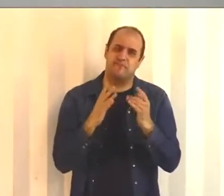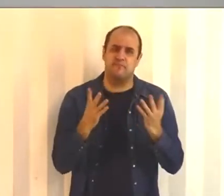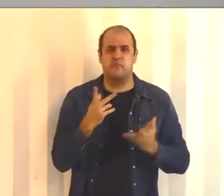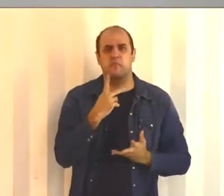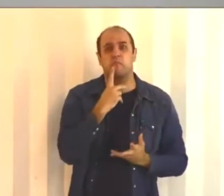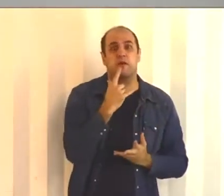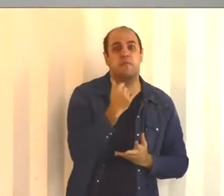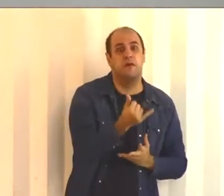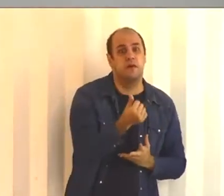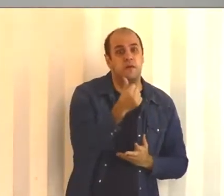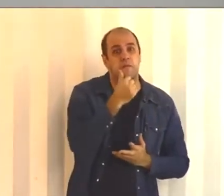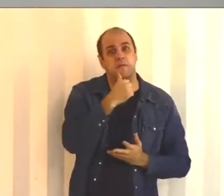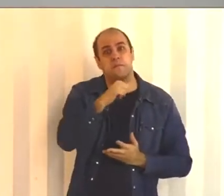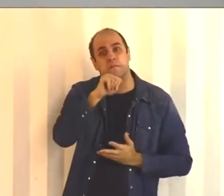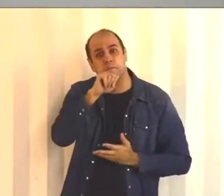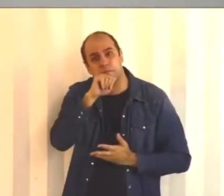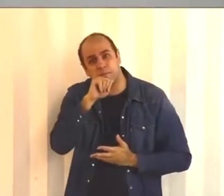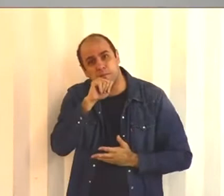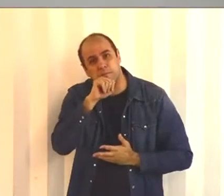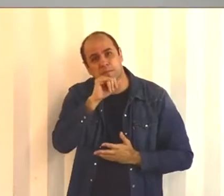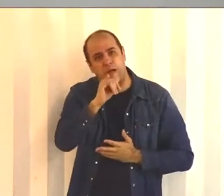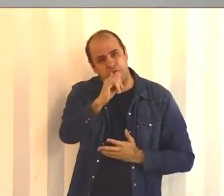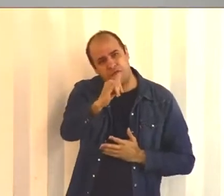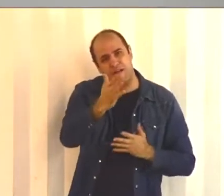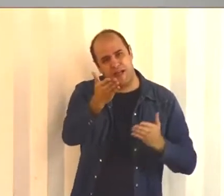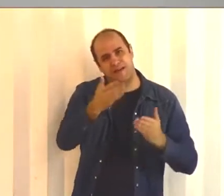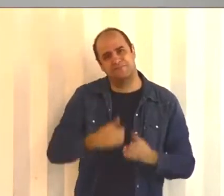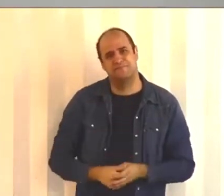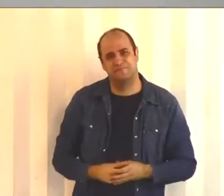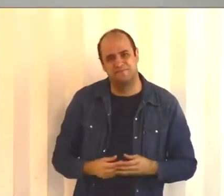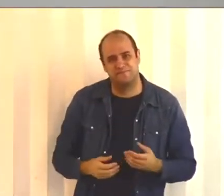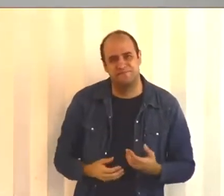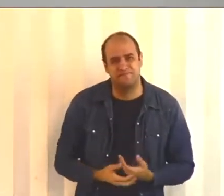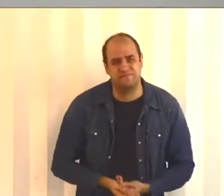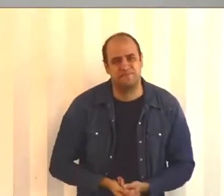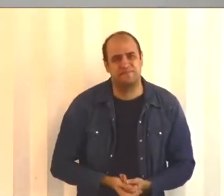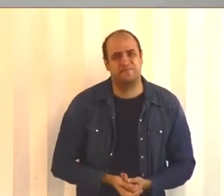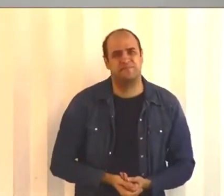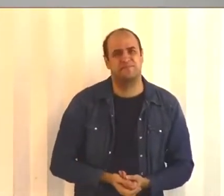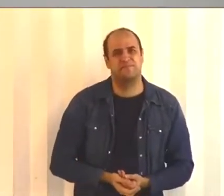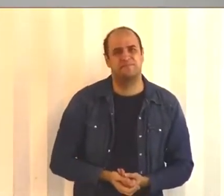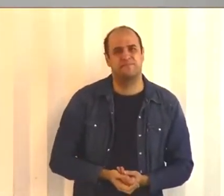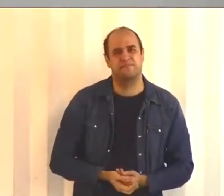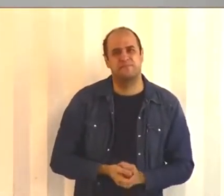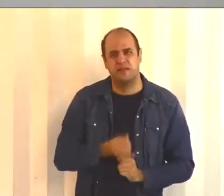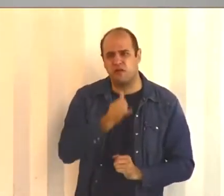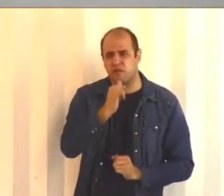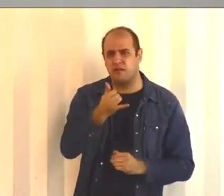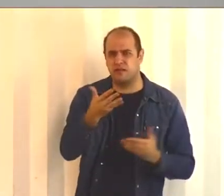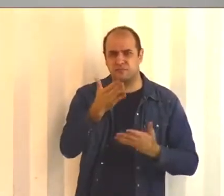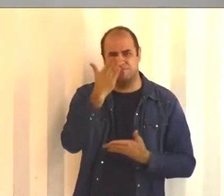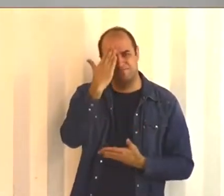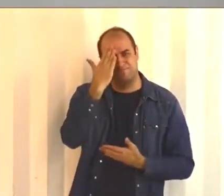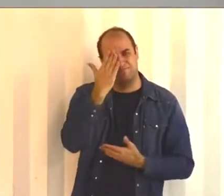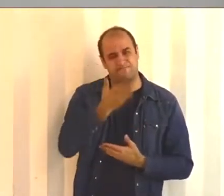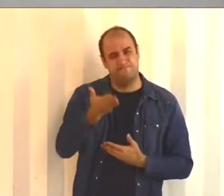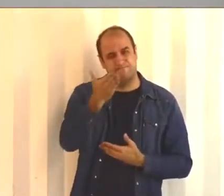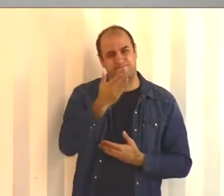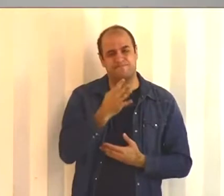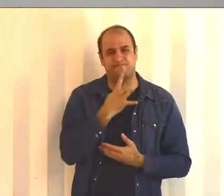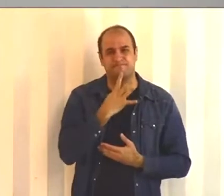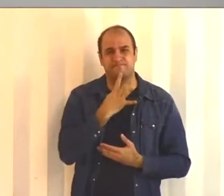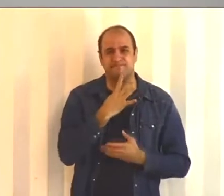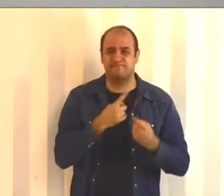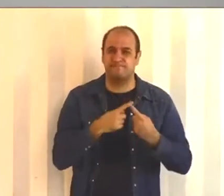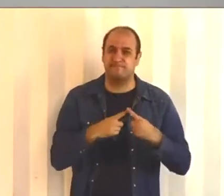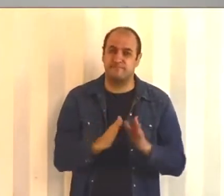Pais e mães, me permitam dirigir rapidamente a vocês nesse sentido. Deixa eu lhes falar uma coisa que eu sei que vocês conhecem, mas o